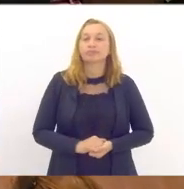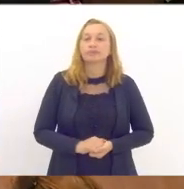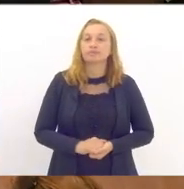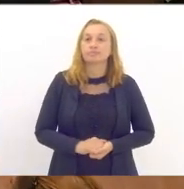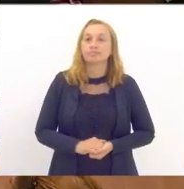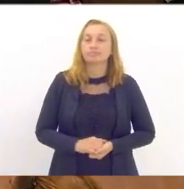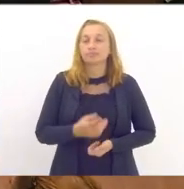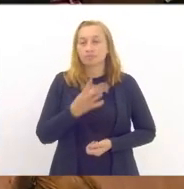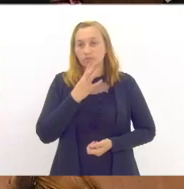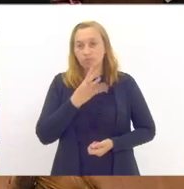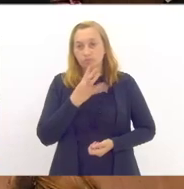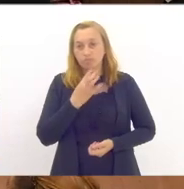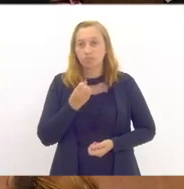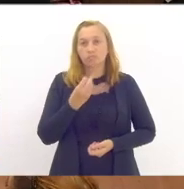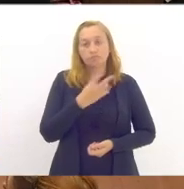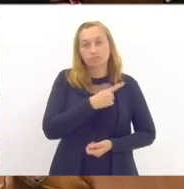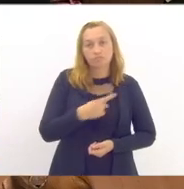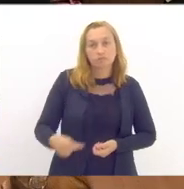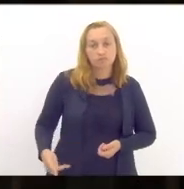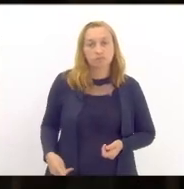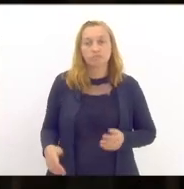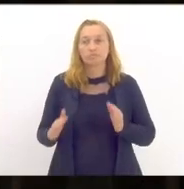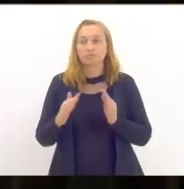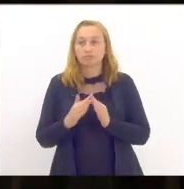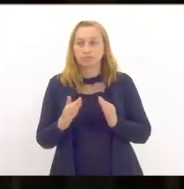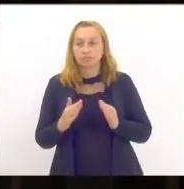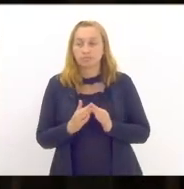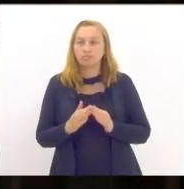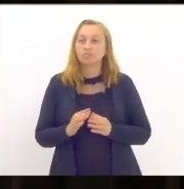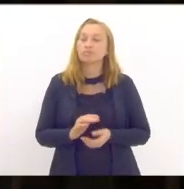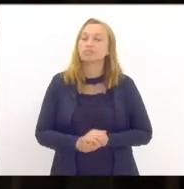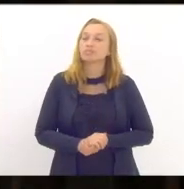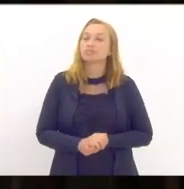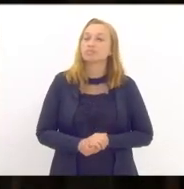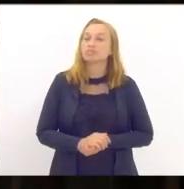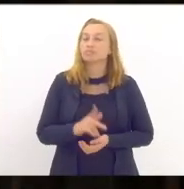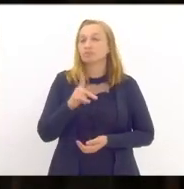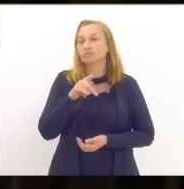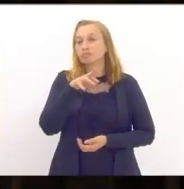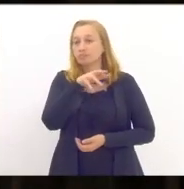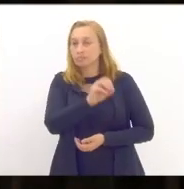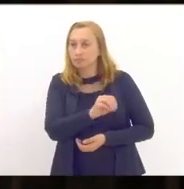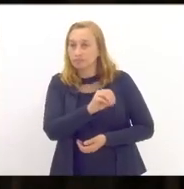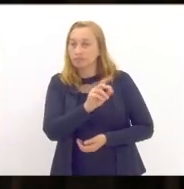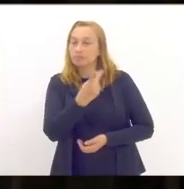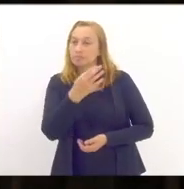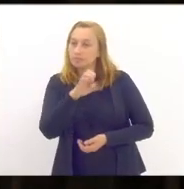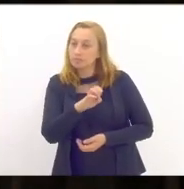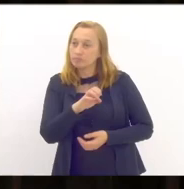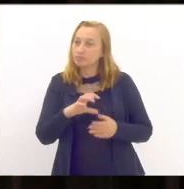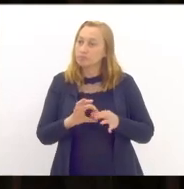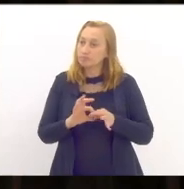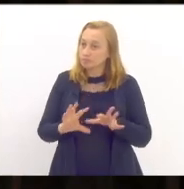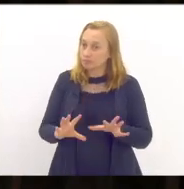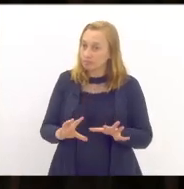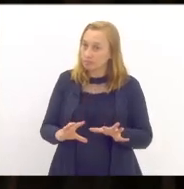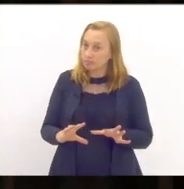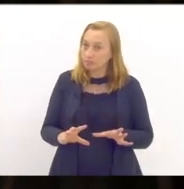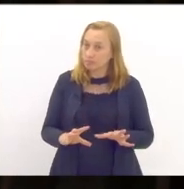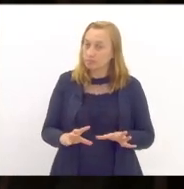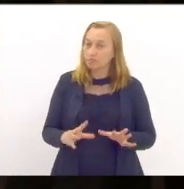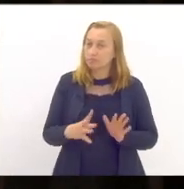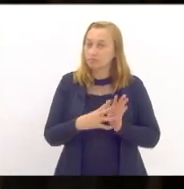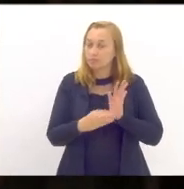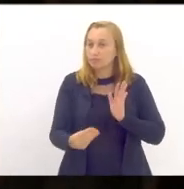Conheci muitos bons presidentes da casa, extraordinários, e o Pedro e o Eric vão me permitir copiar os